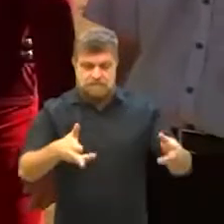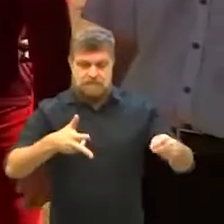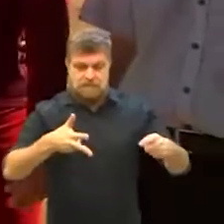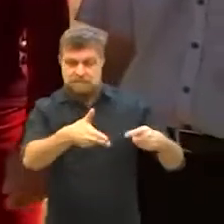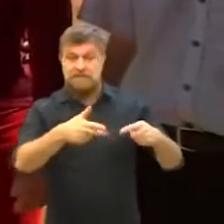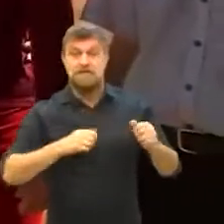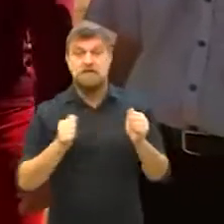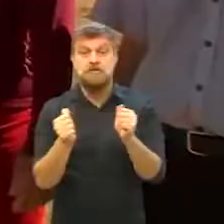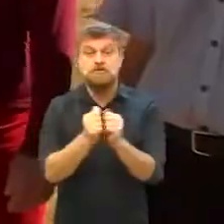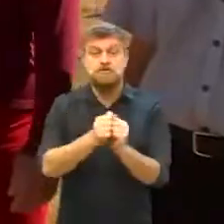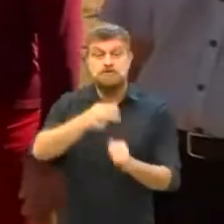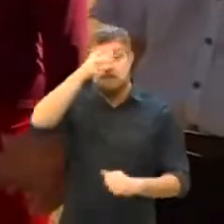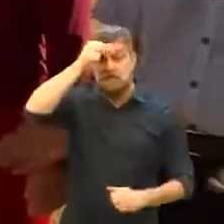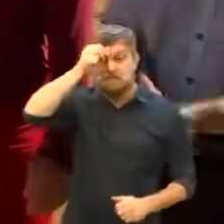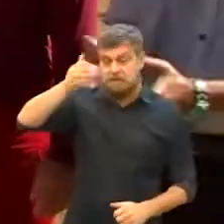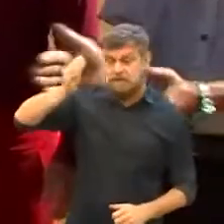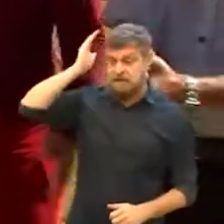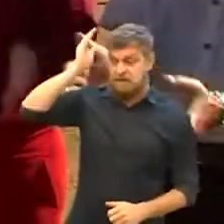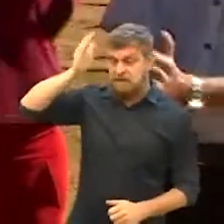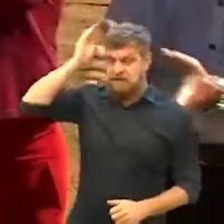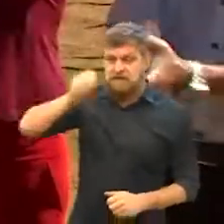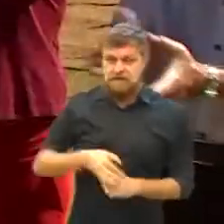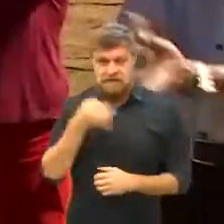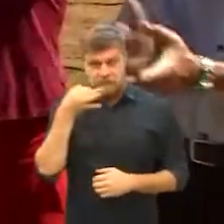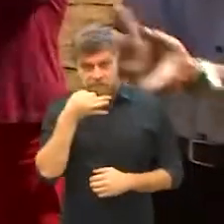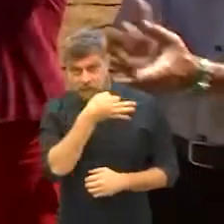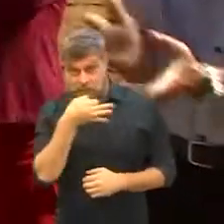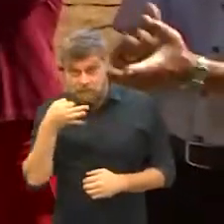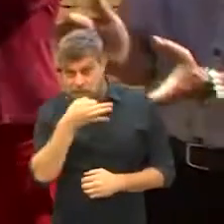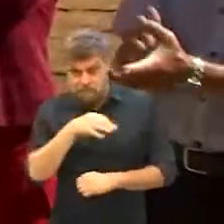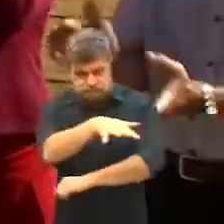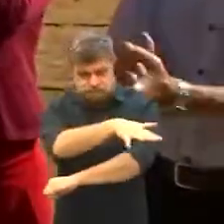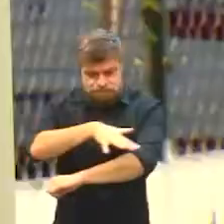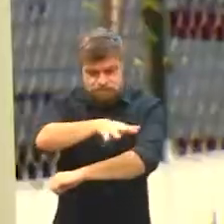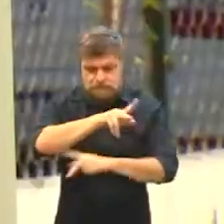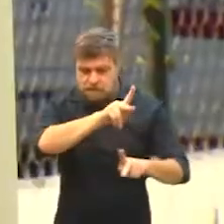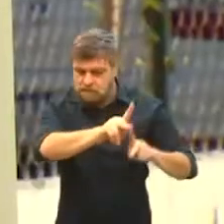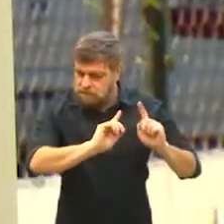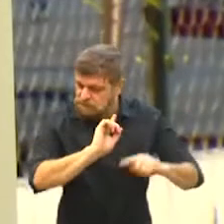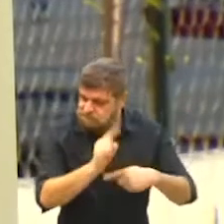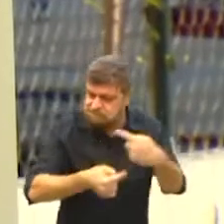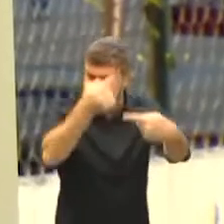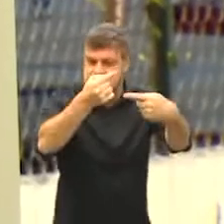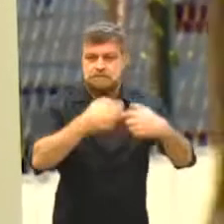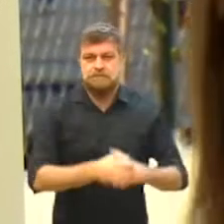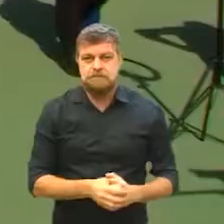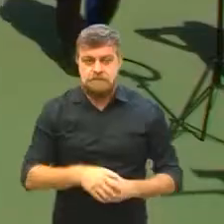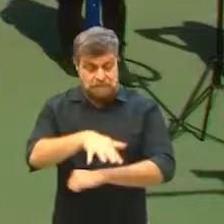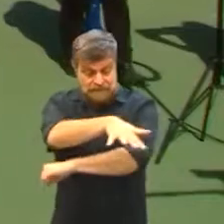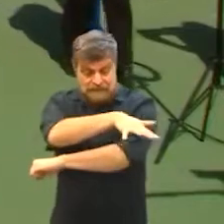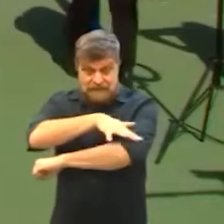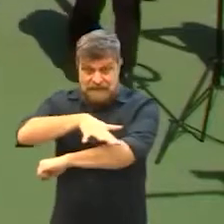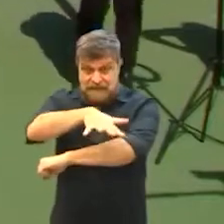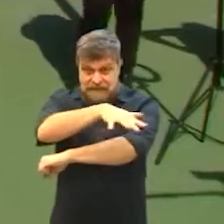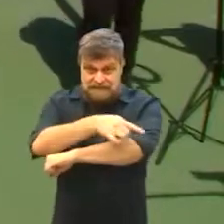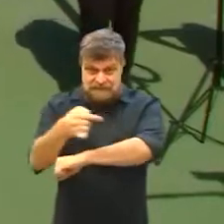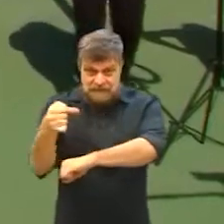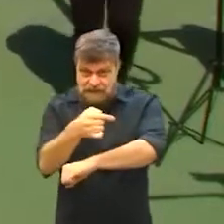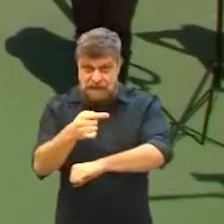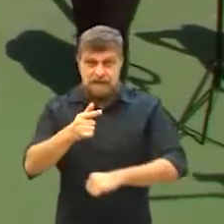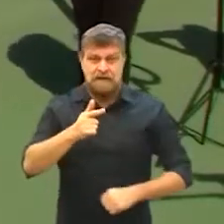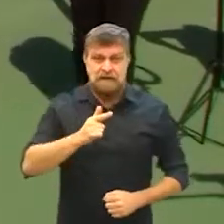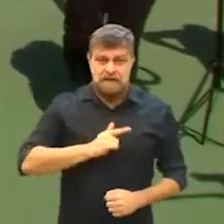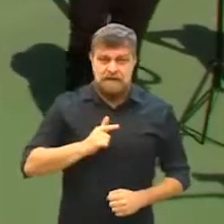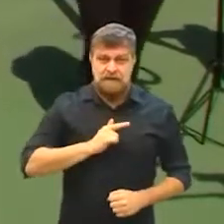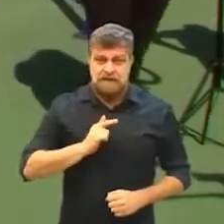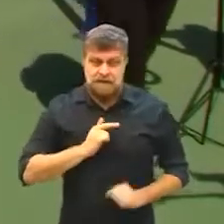novo centro ao lado do prefeito Dário Saad, que comentou os benefícios para a população local. A área de lazer é uma